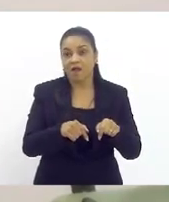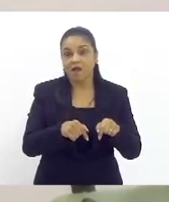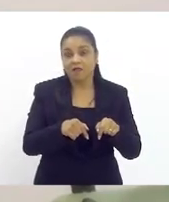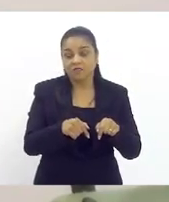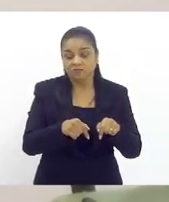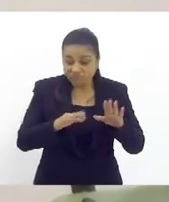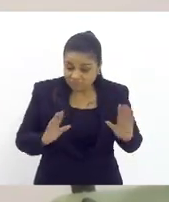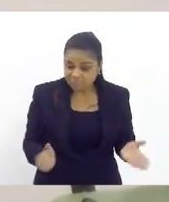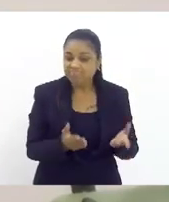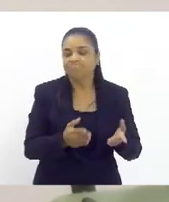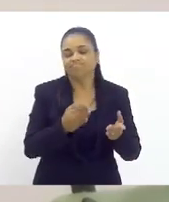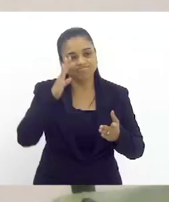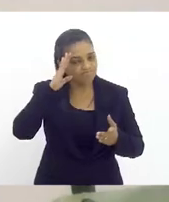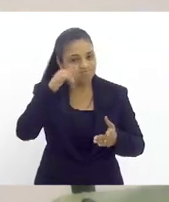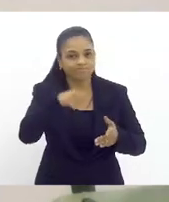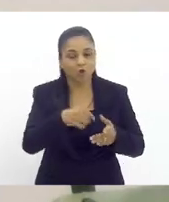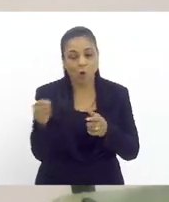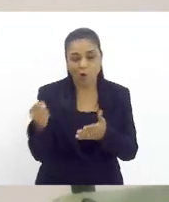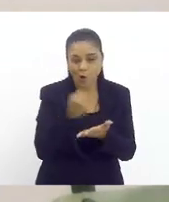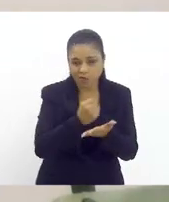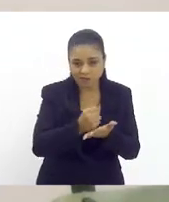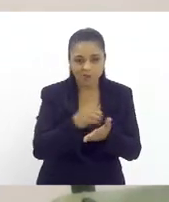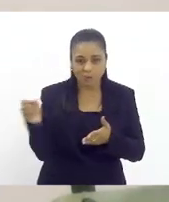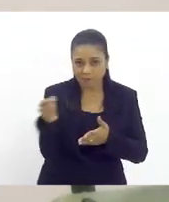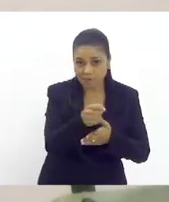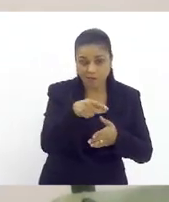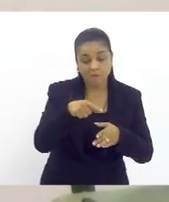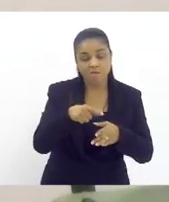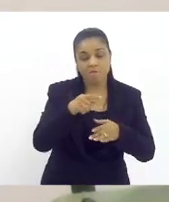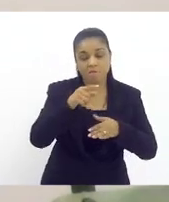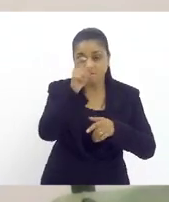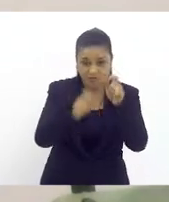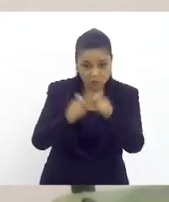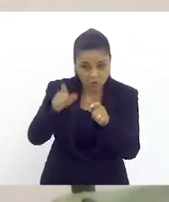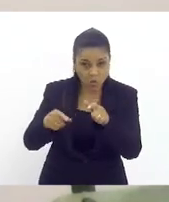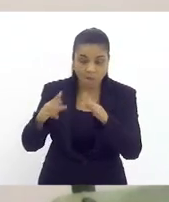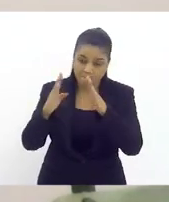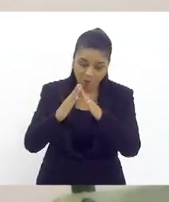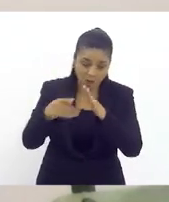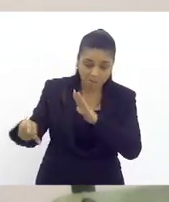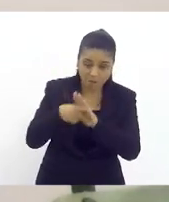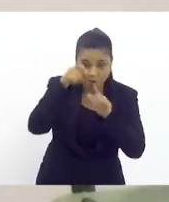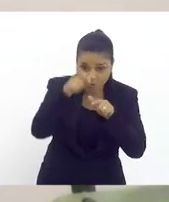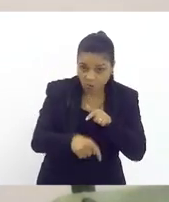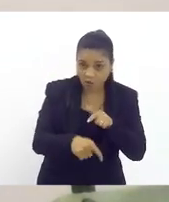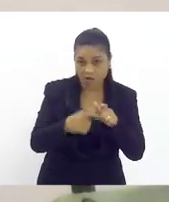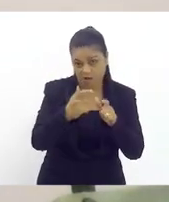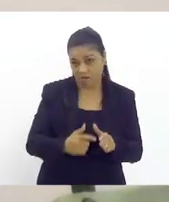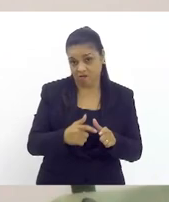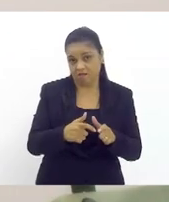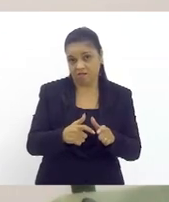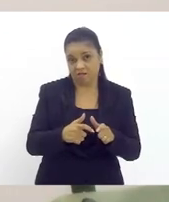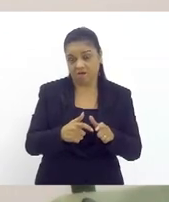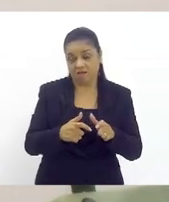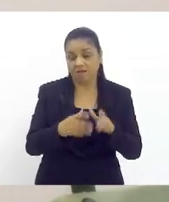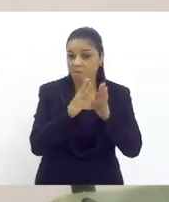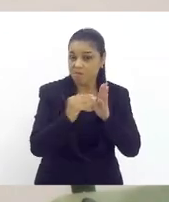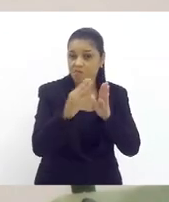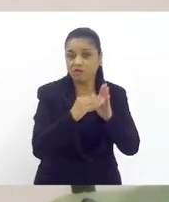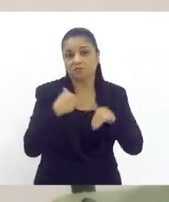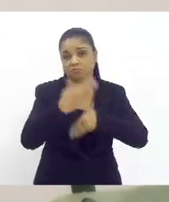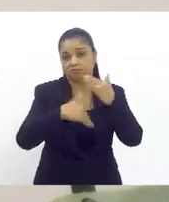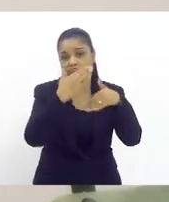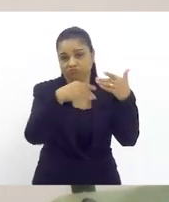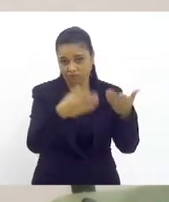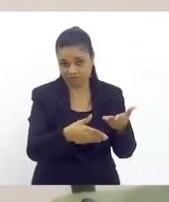dos incentivos para contratação de mão de obra local também acho que é outra coisa muito importante e para os modelos produtivos então também quando